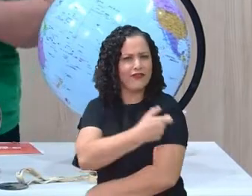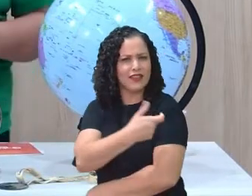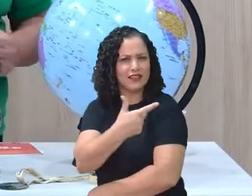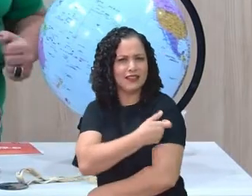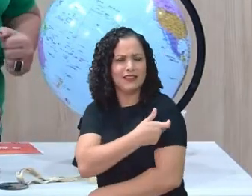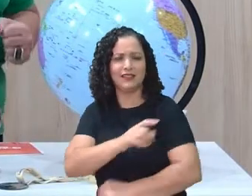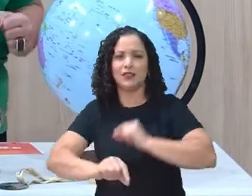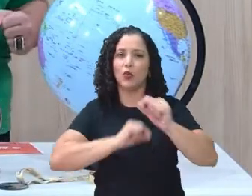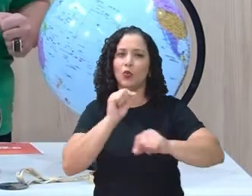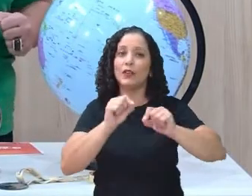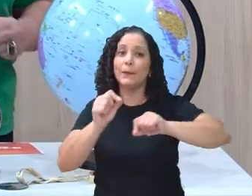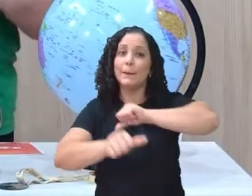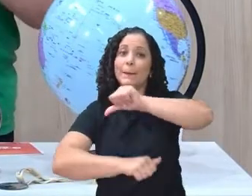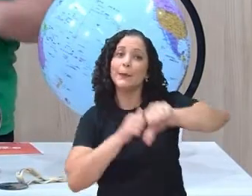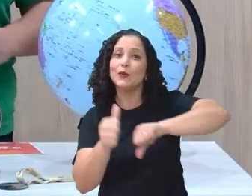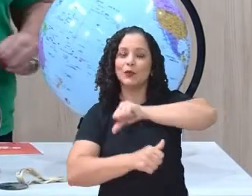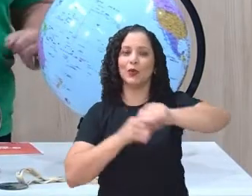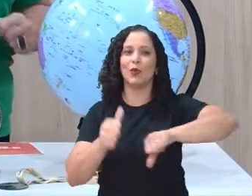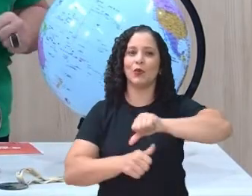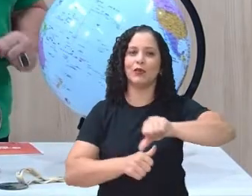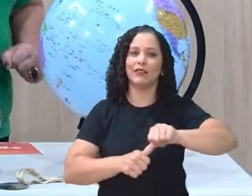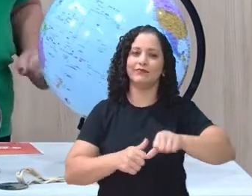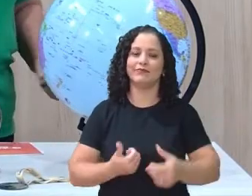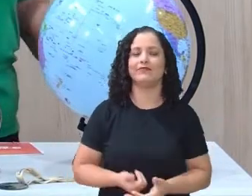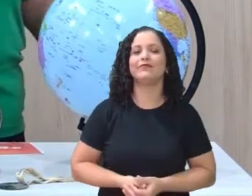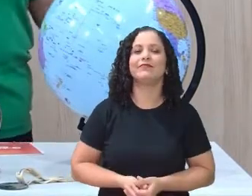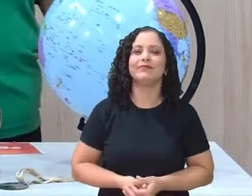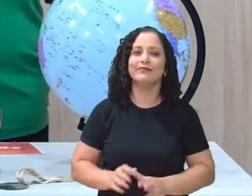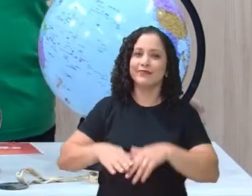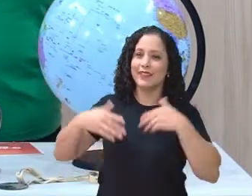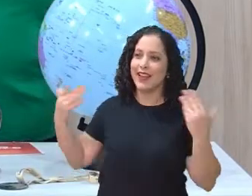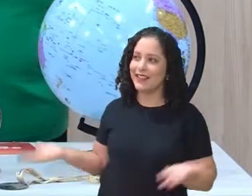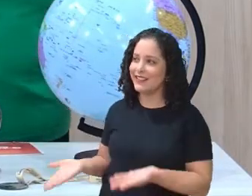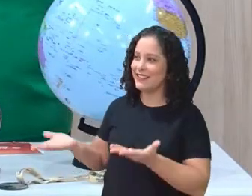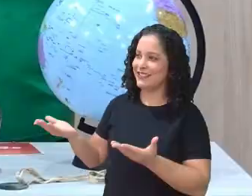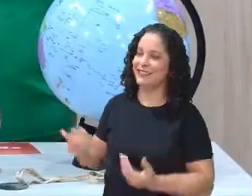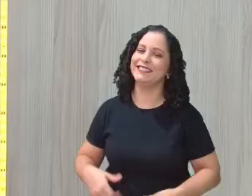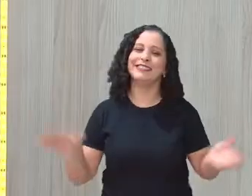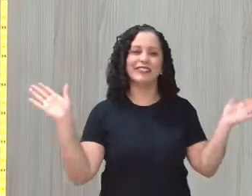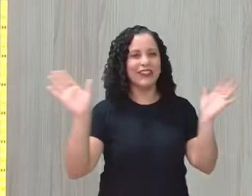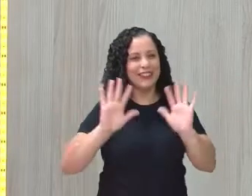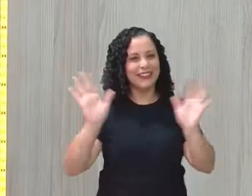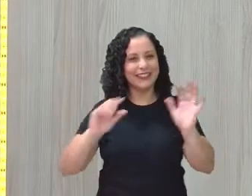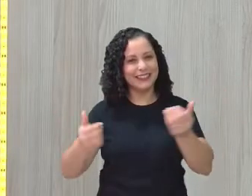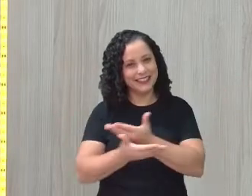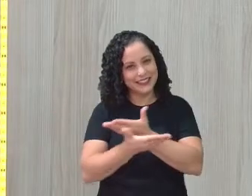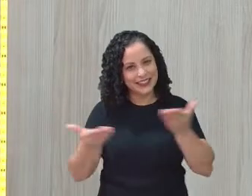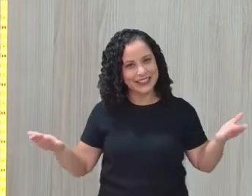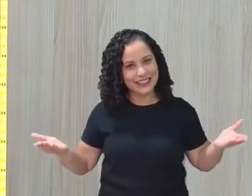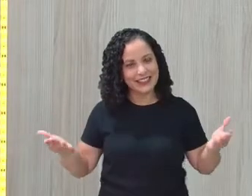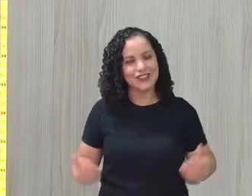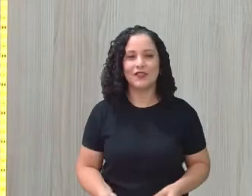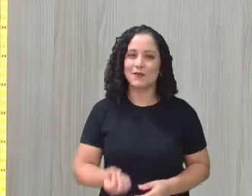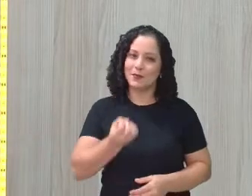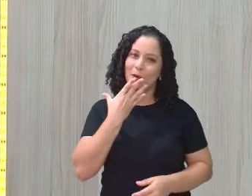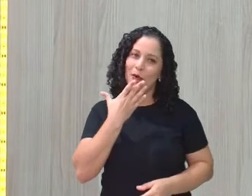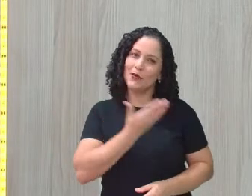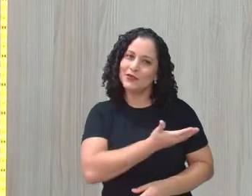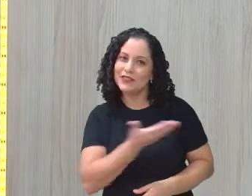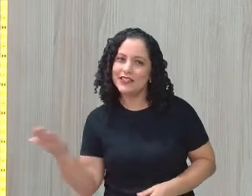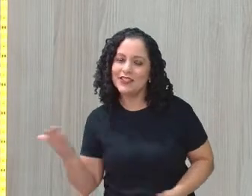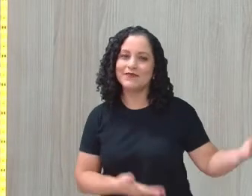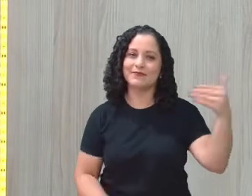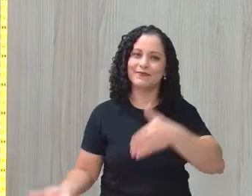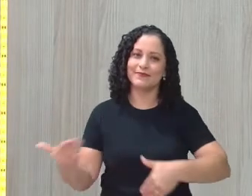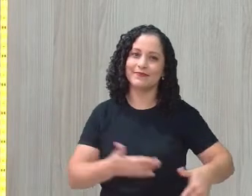que mudou em relação aí ao protocolo. E aí, Cláudia? Olá, pessoal, que bom, não é, para vocês aqui para mais uma aula